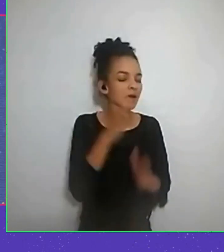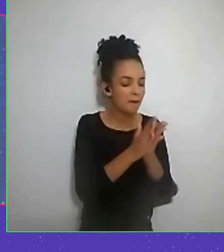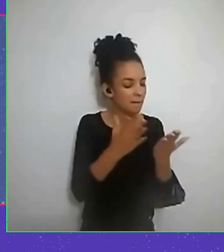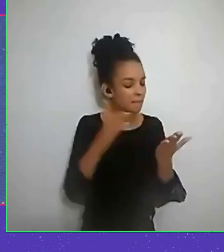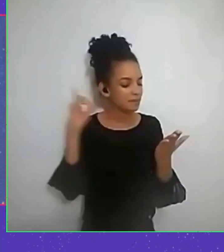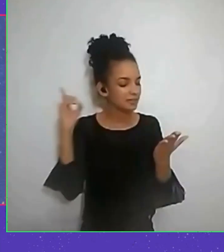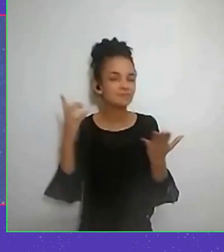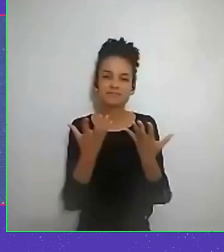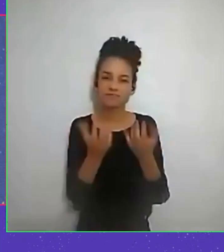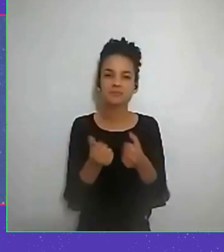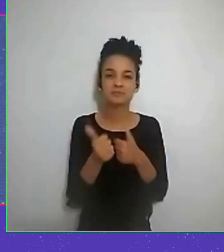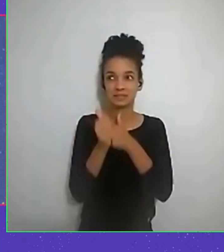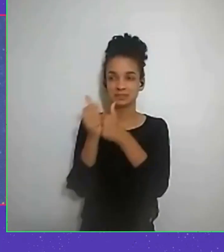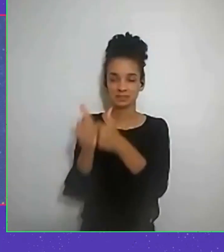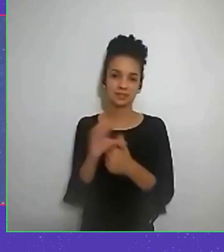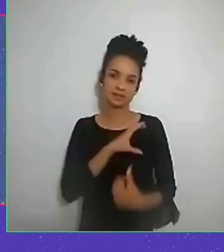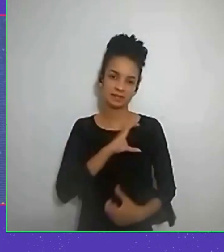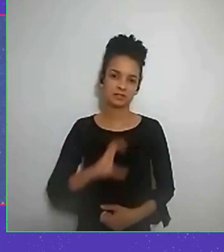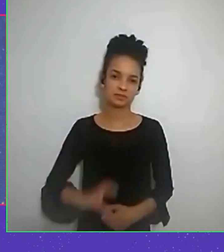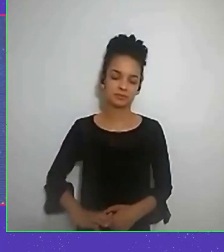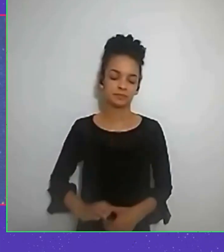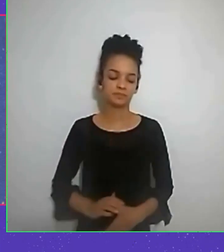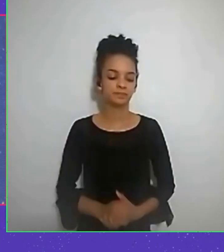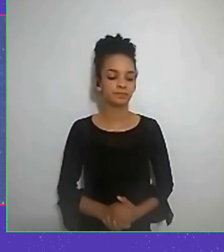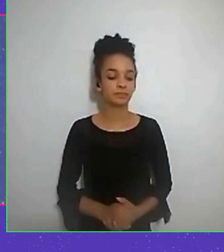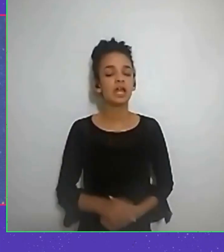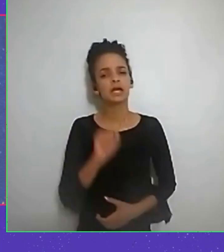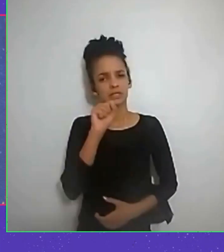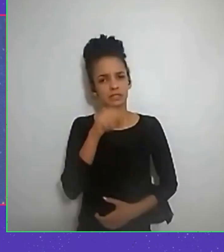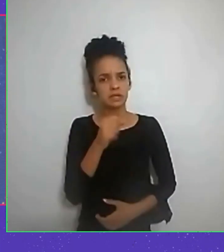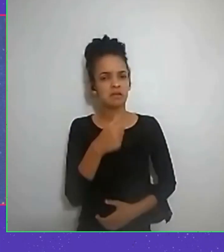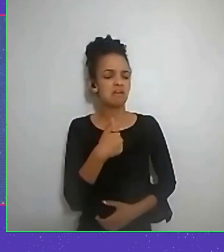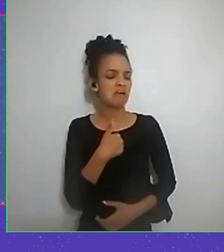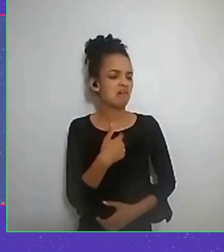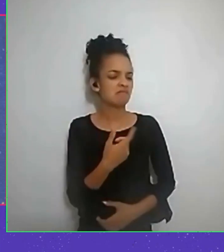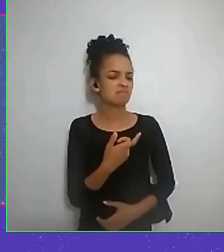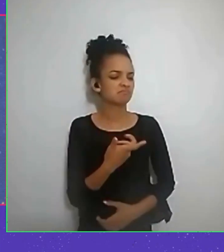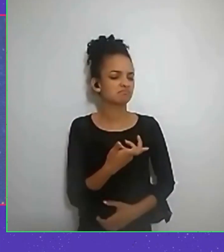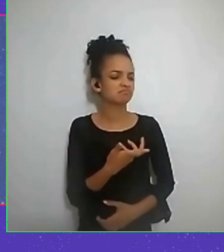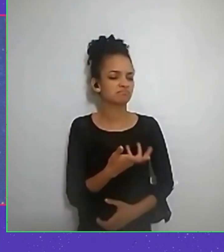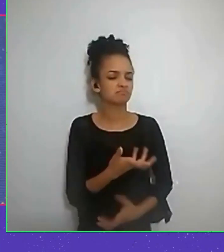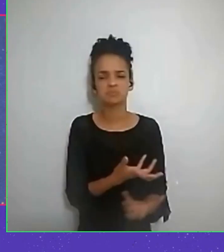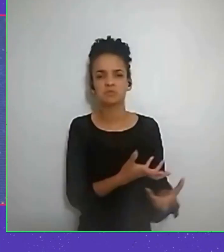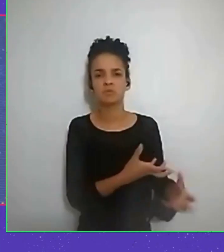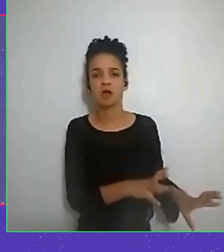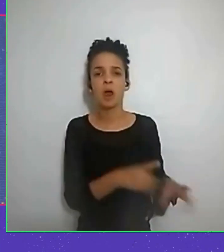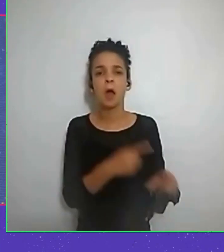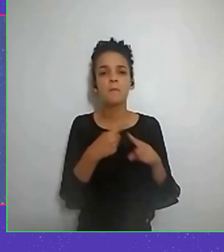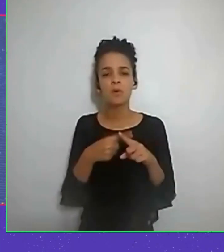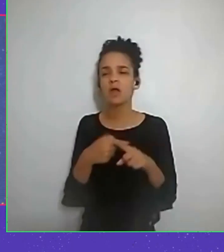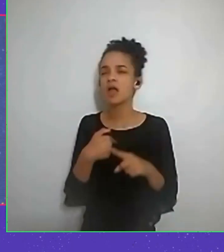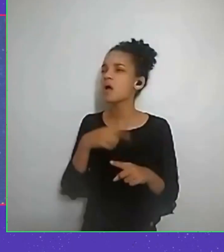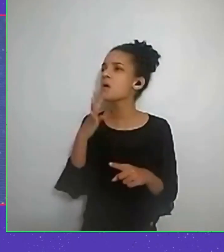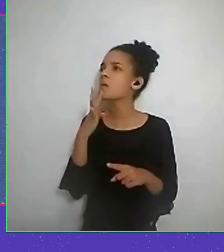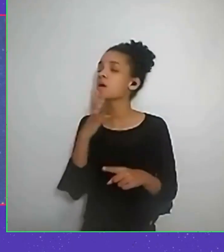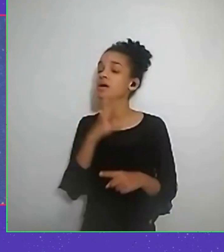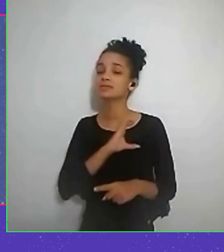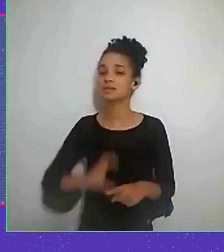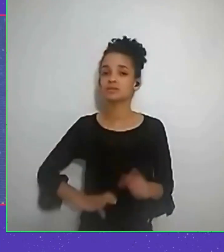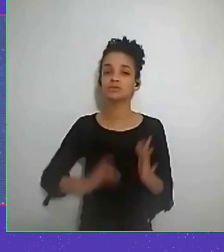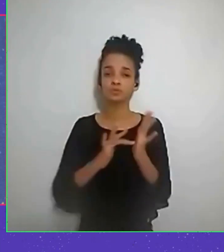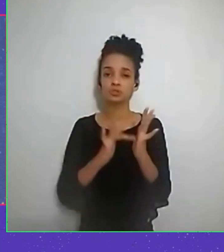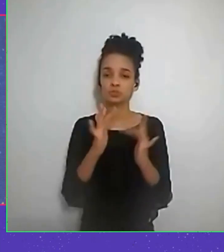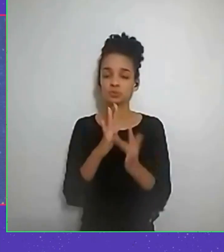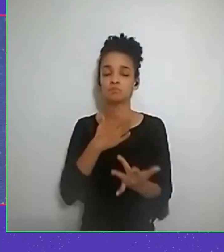considero tudo como perda, por causa da sublimidade do conhecimento de Cristo Jesus, meu Senhor, por amor do qual perdi todas